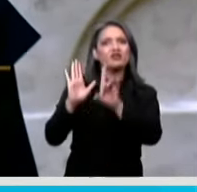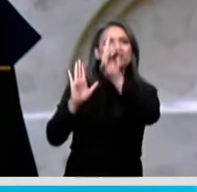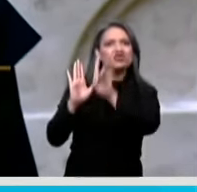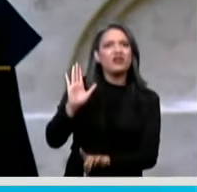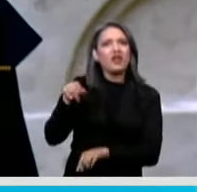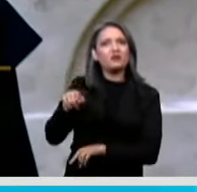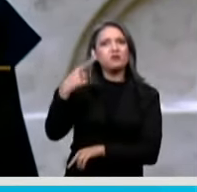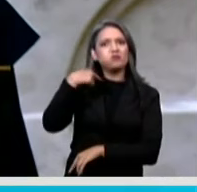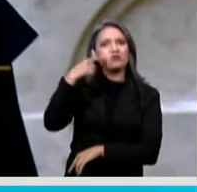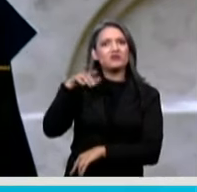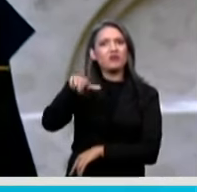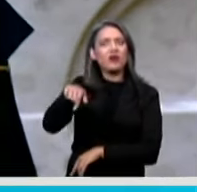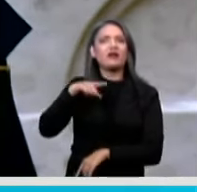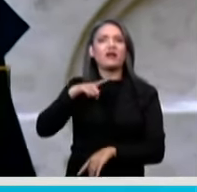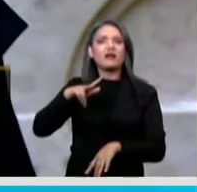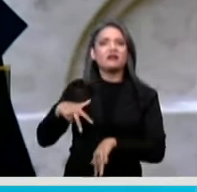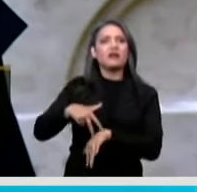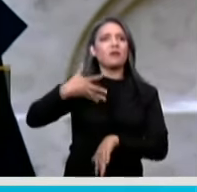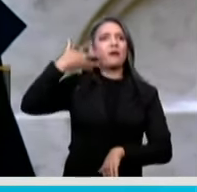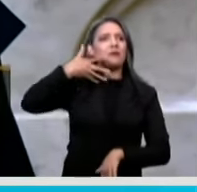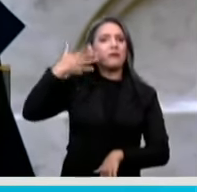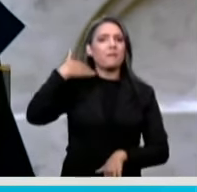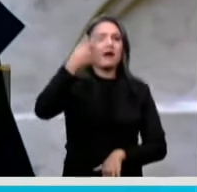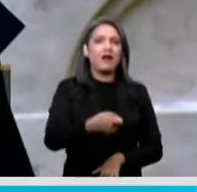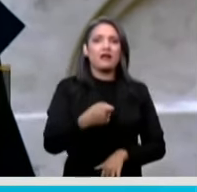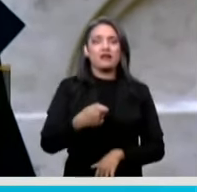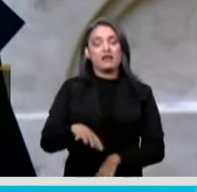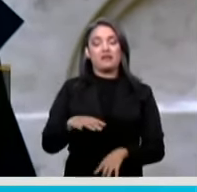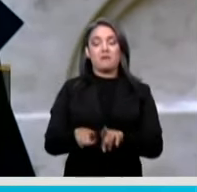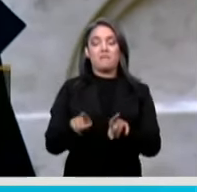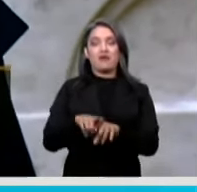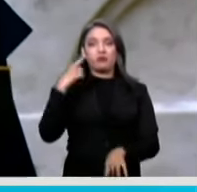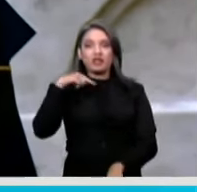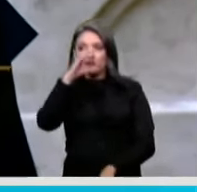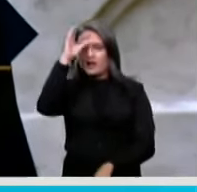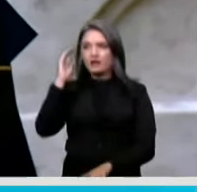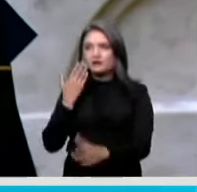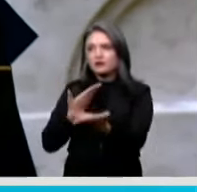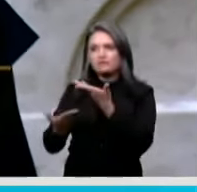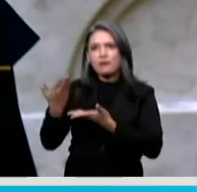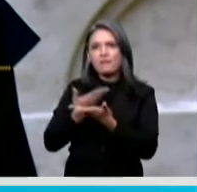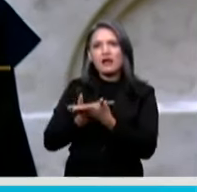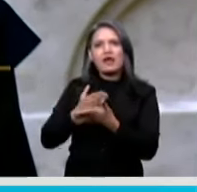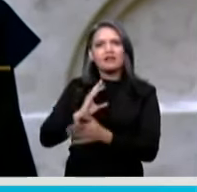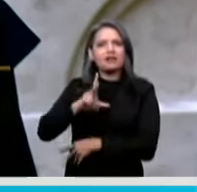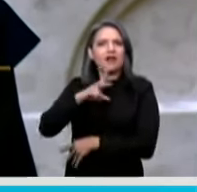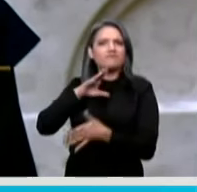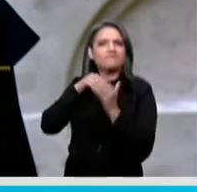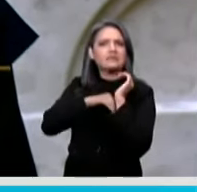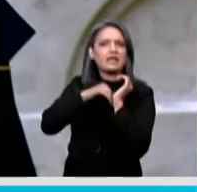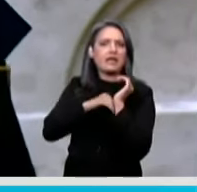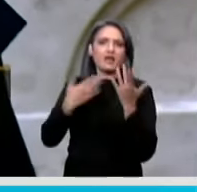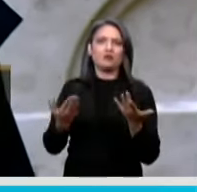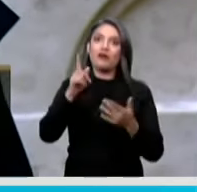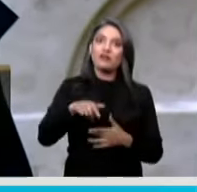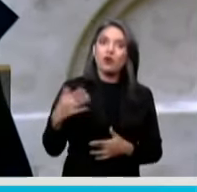promoção de Juízes levar em conta a paridade de gênero acho que é algo que eles já haviam aprovado na última presidência Diego e tomara que a OAB de São Paulo